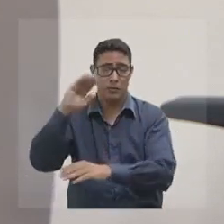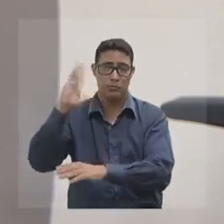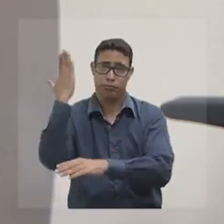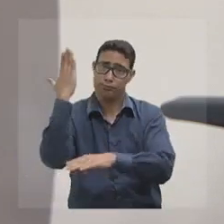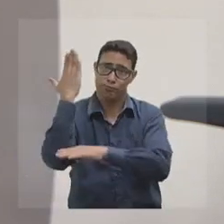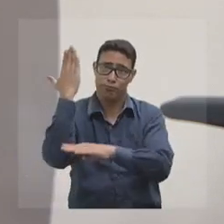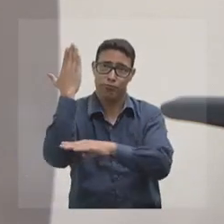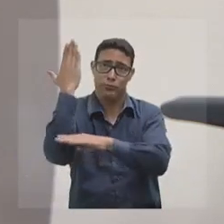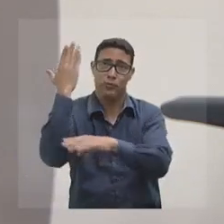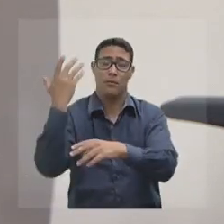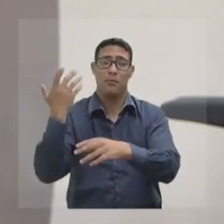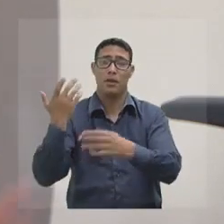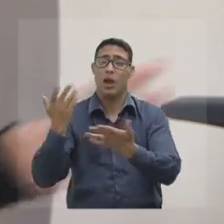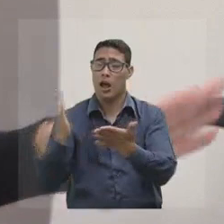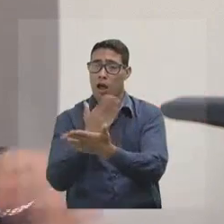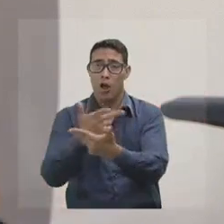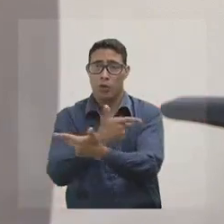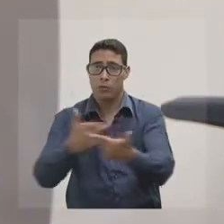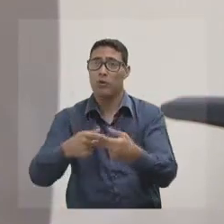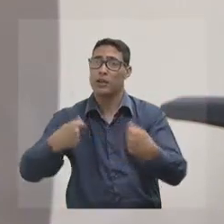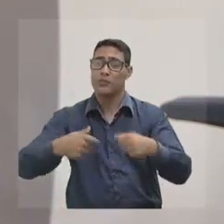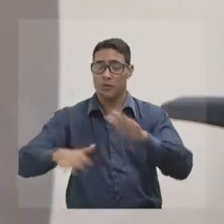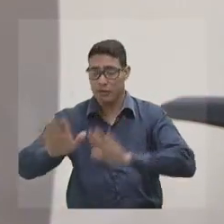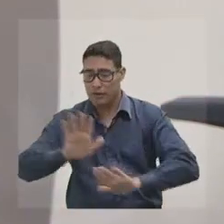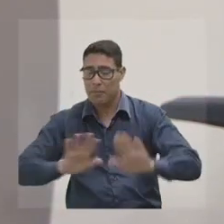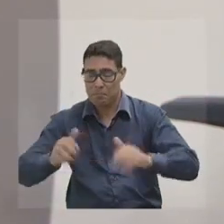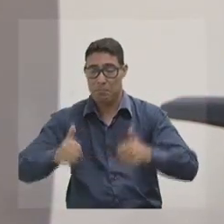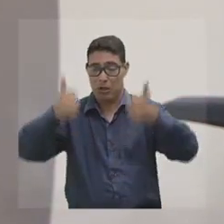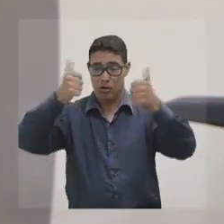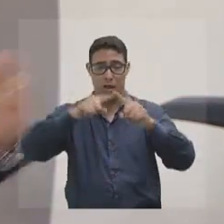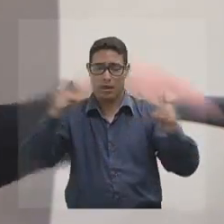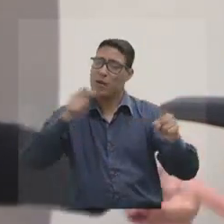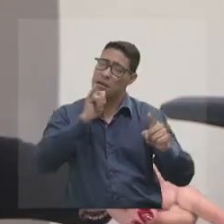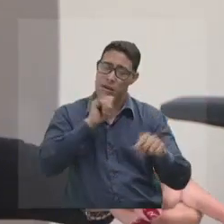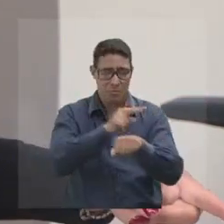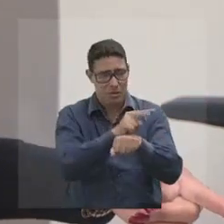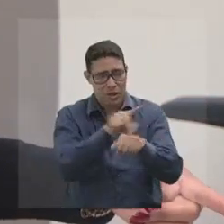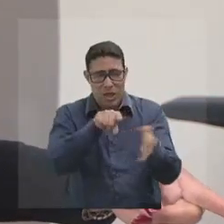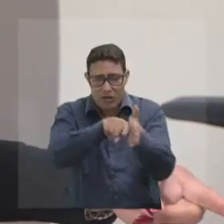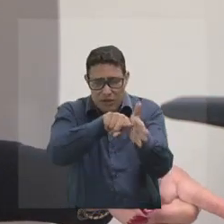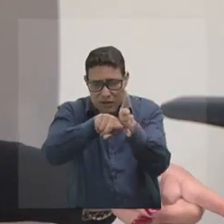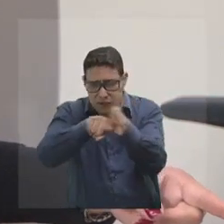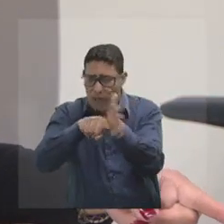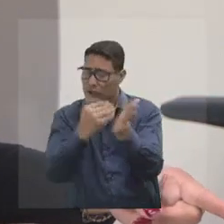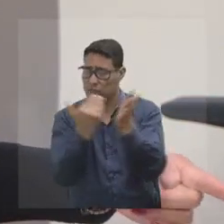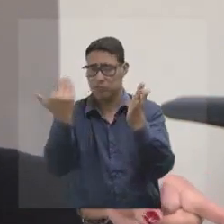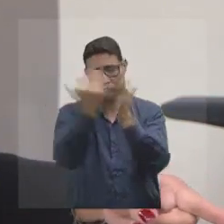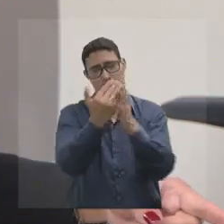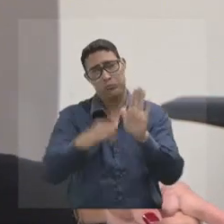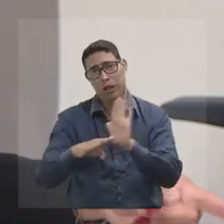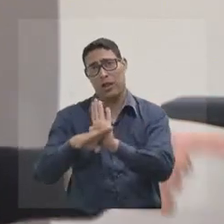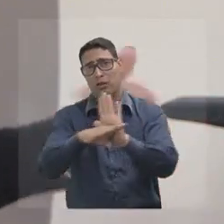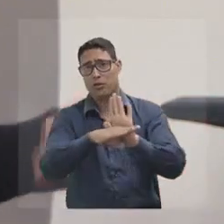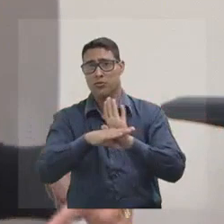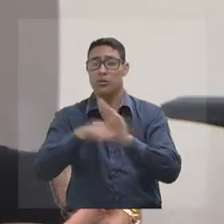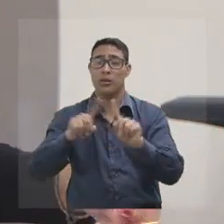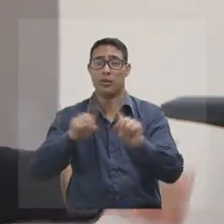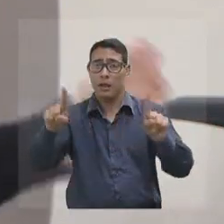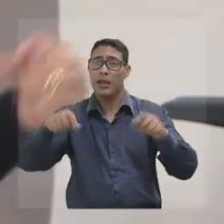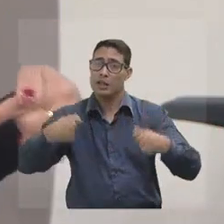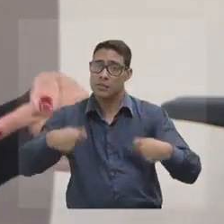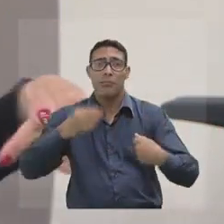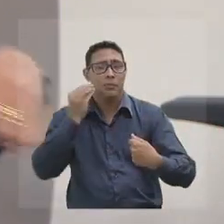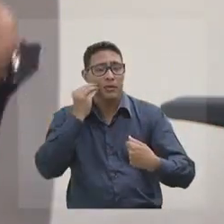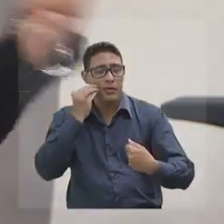que a gente precisa melhorar porque aumentar fiscalização ajuda ajuda mas a gente fiscaliza depois da detecção via de regra nós